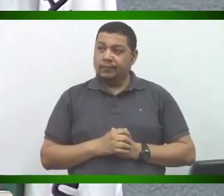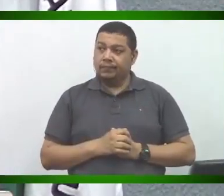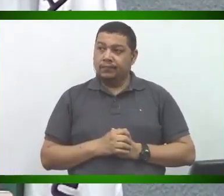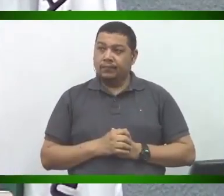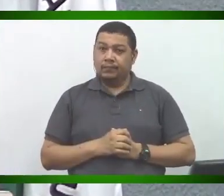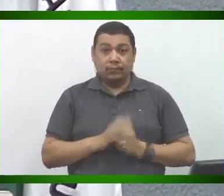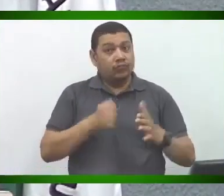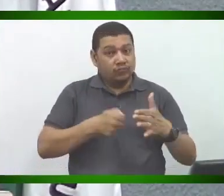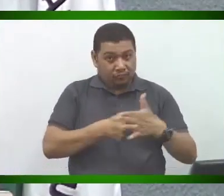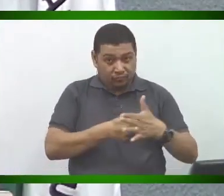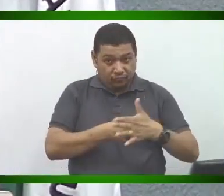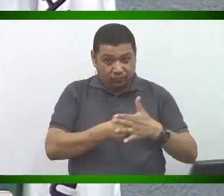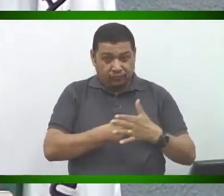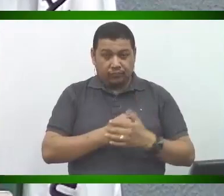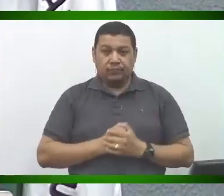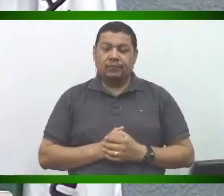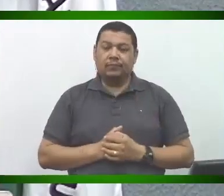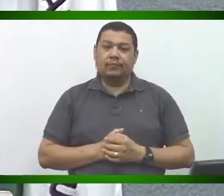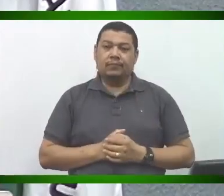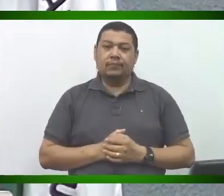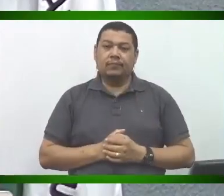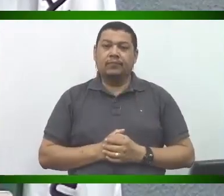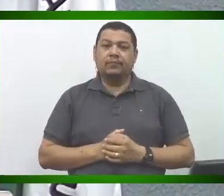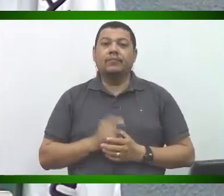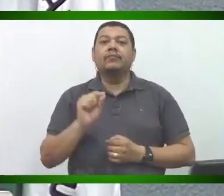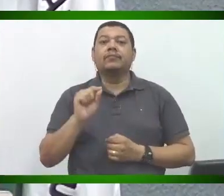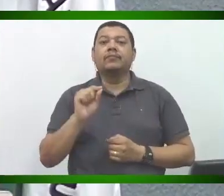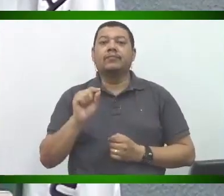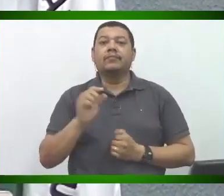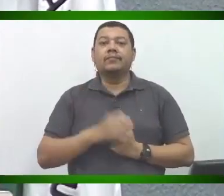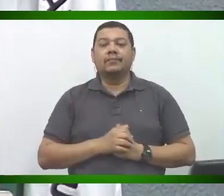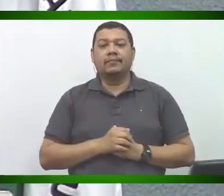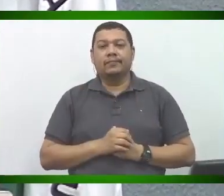e cobrado muito, que é